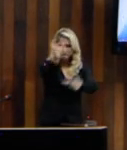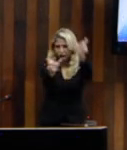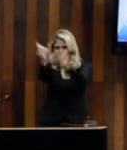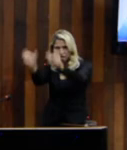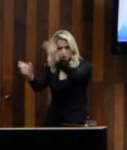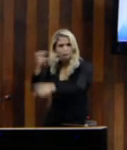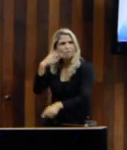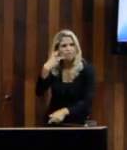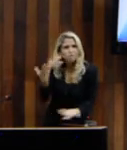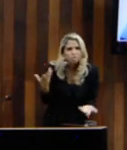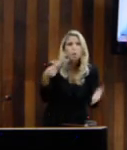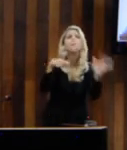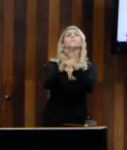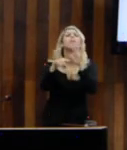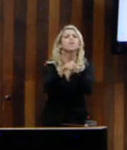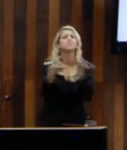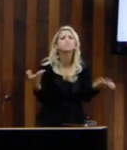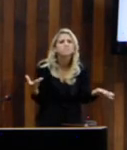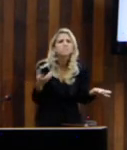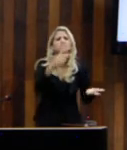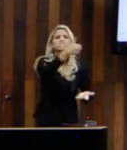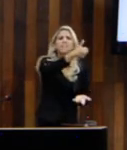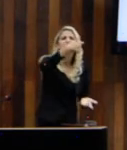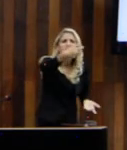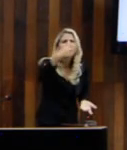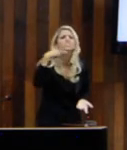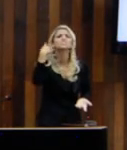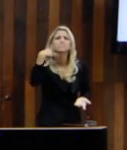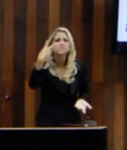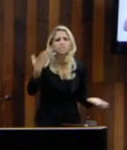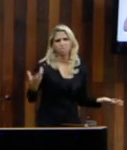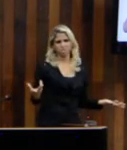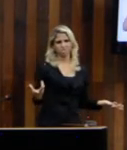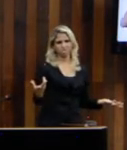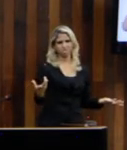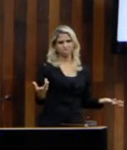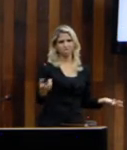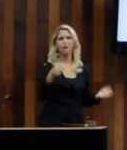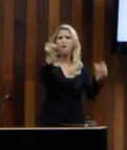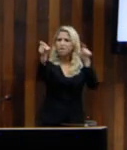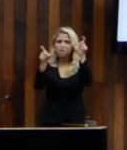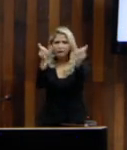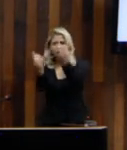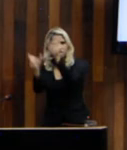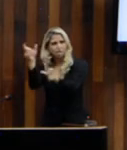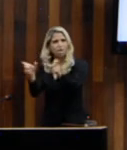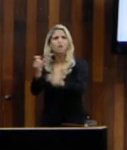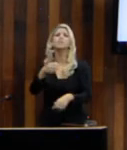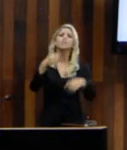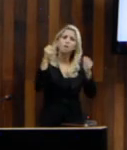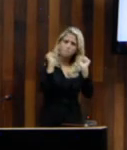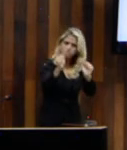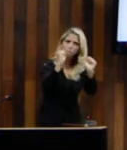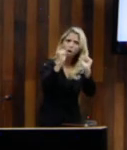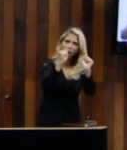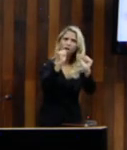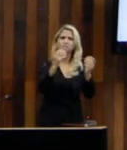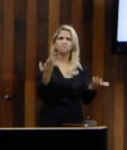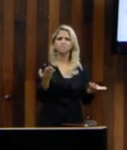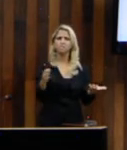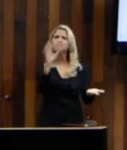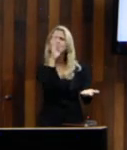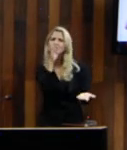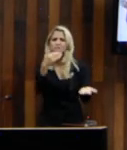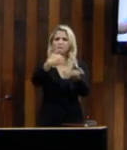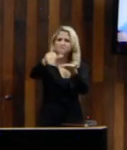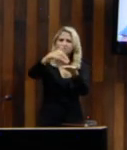É isso aí, garoto! 17 vereadores, vocês têm voz ativa para calar um secretário que